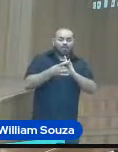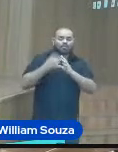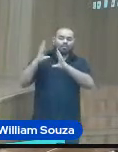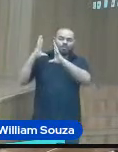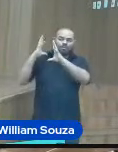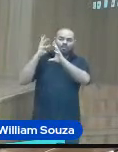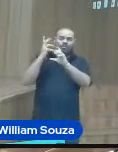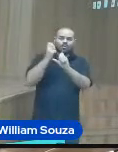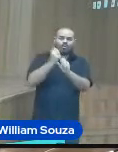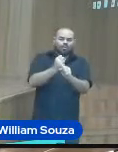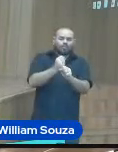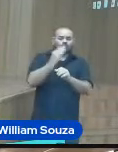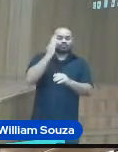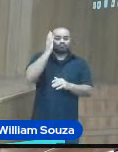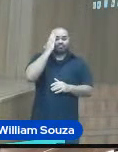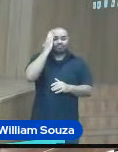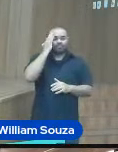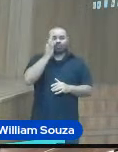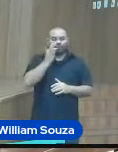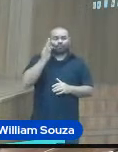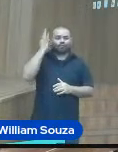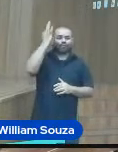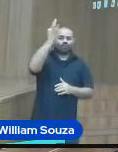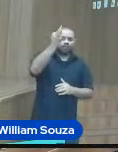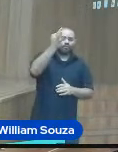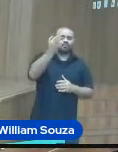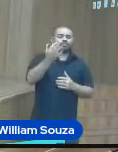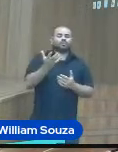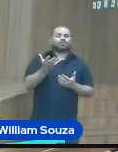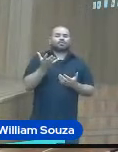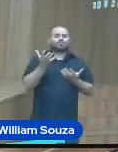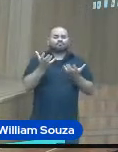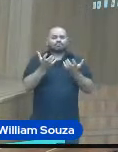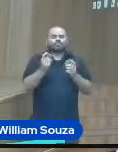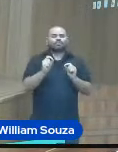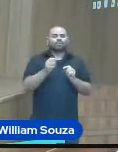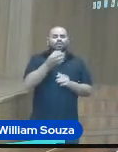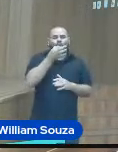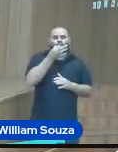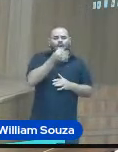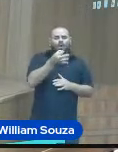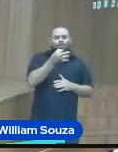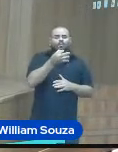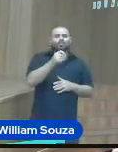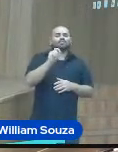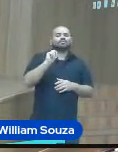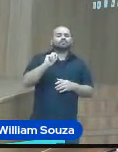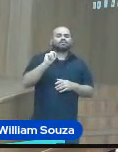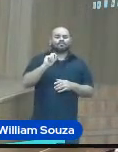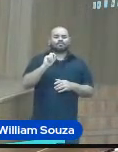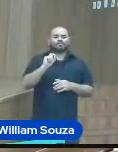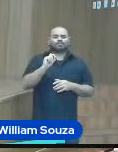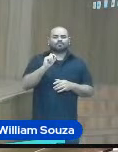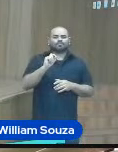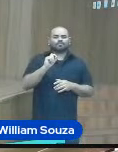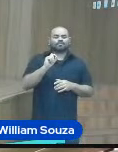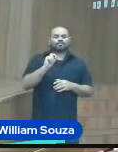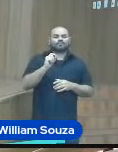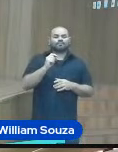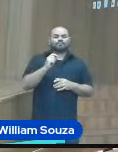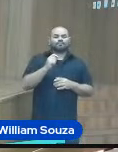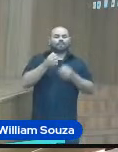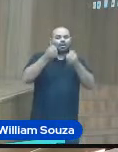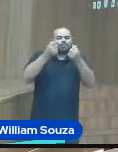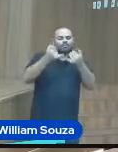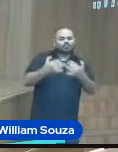para compreendermos o futuro, eu queria talvez sugerir também, a minha fala também vai trazer uma outra